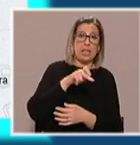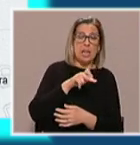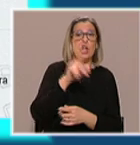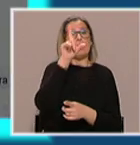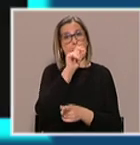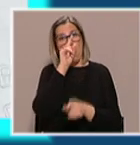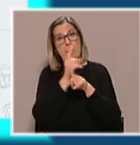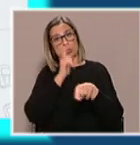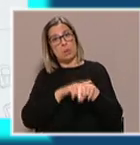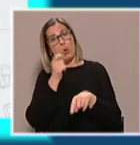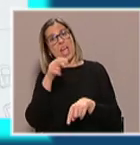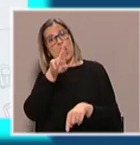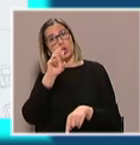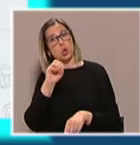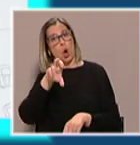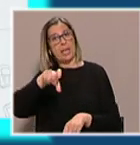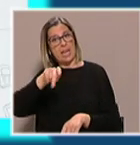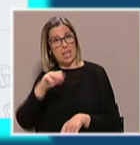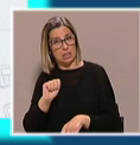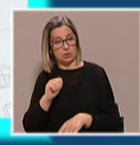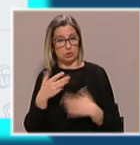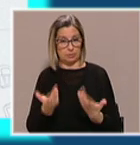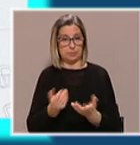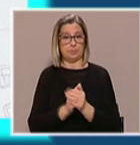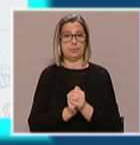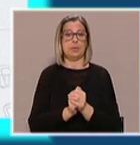da visualização, da sistematização,